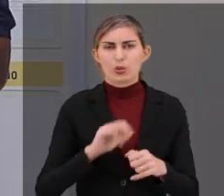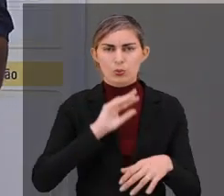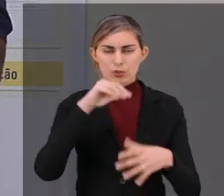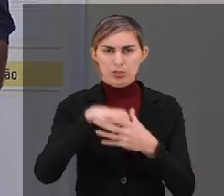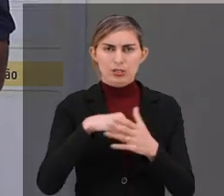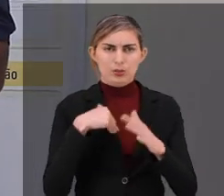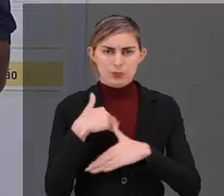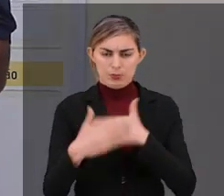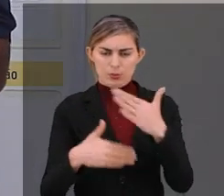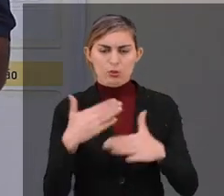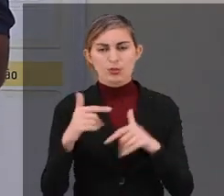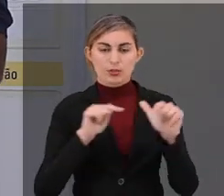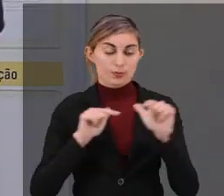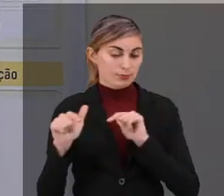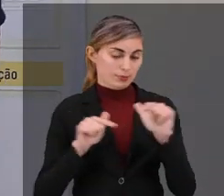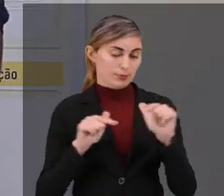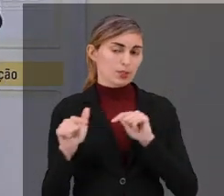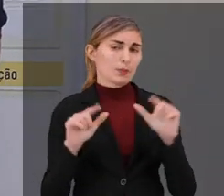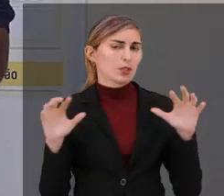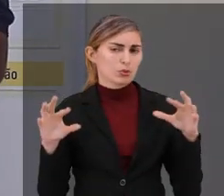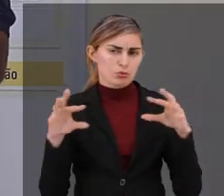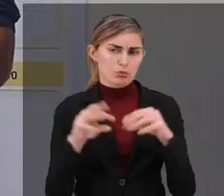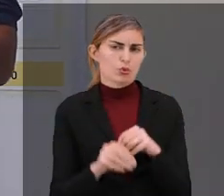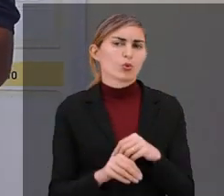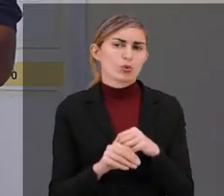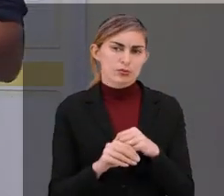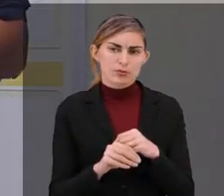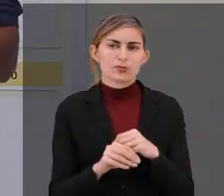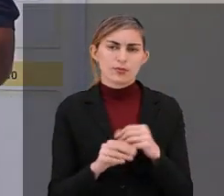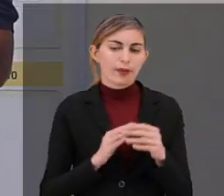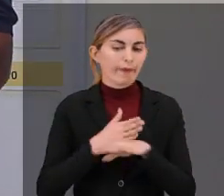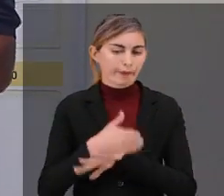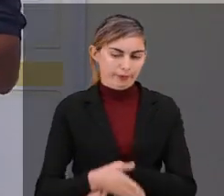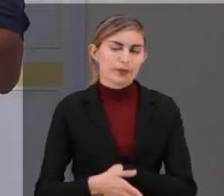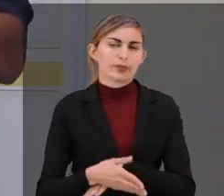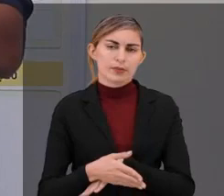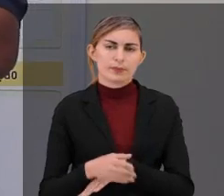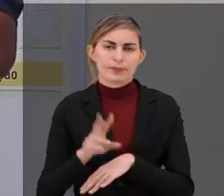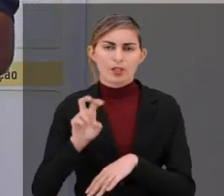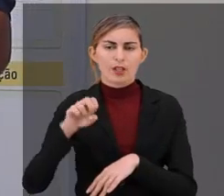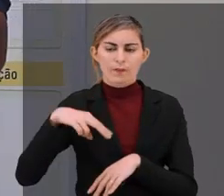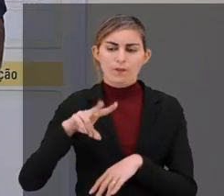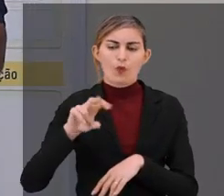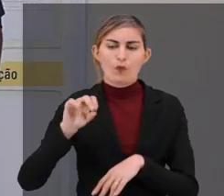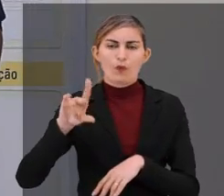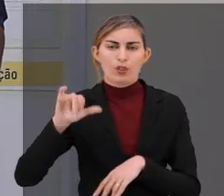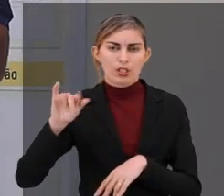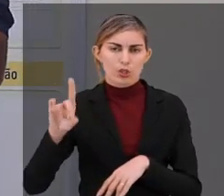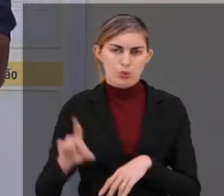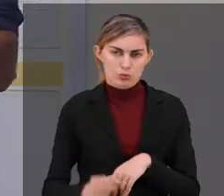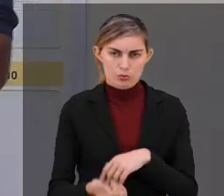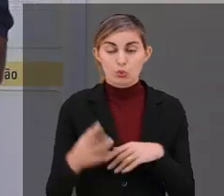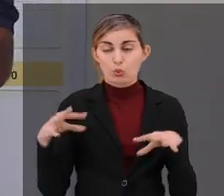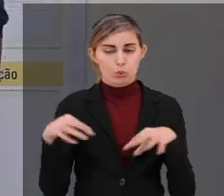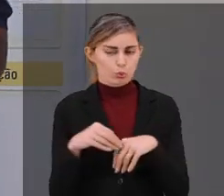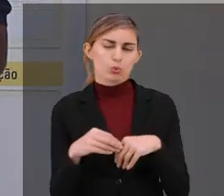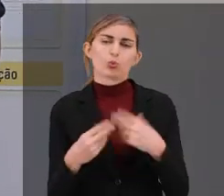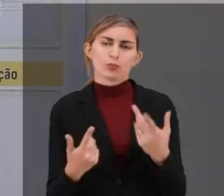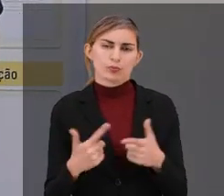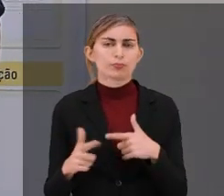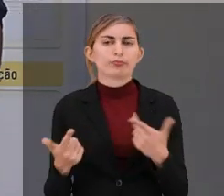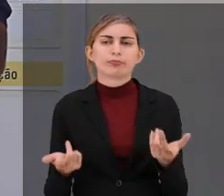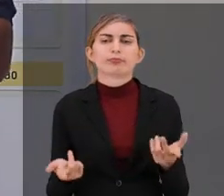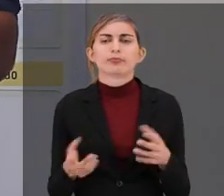de um processo trabalhista, todos entram como envolvidos, né? Contratados e contratantes, então todos entram